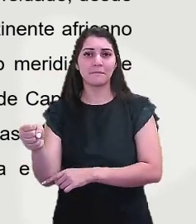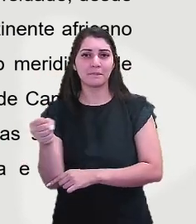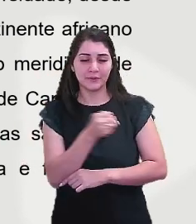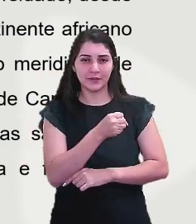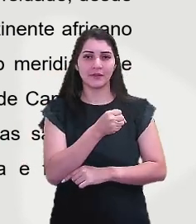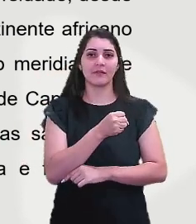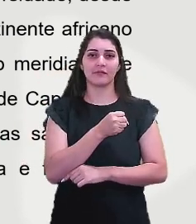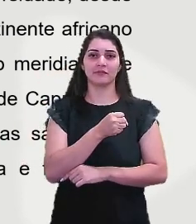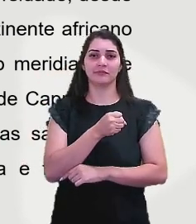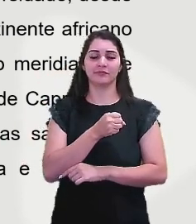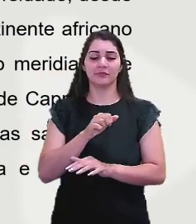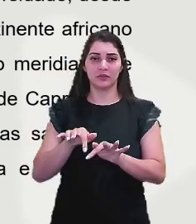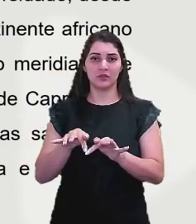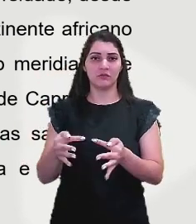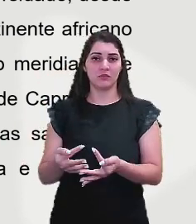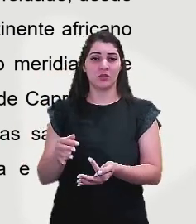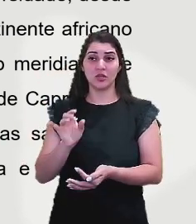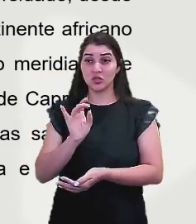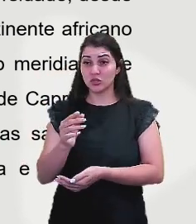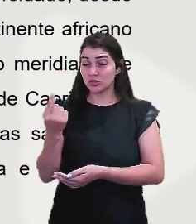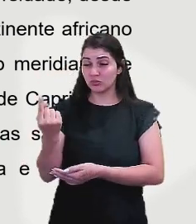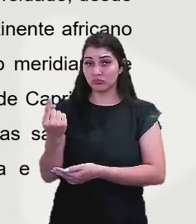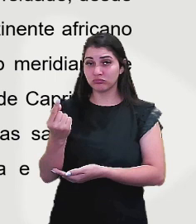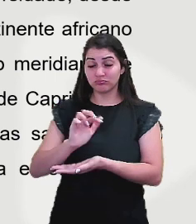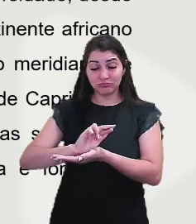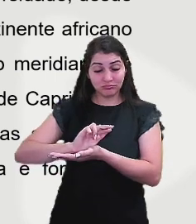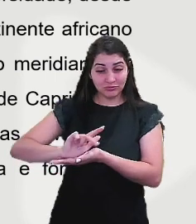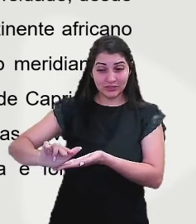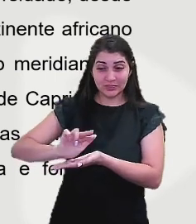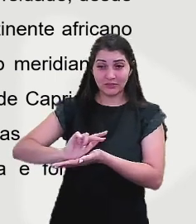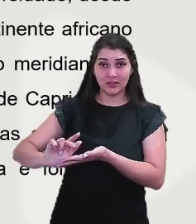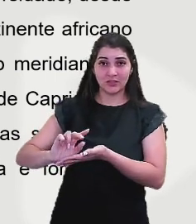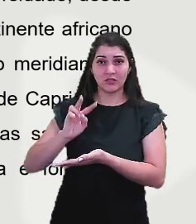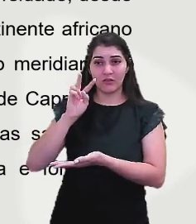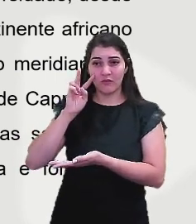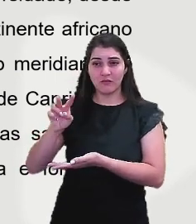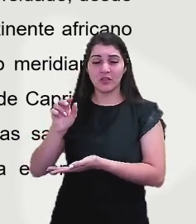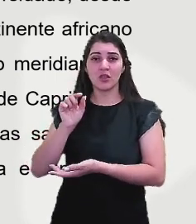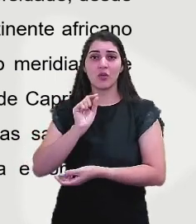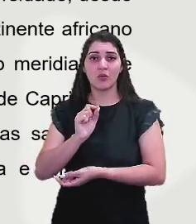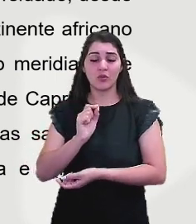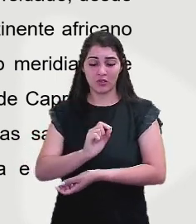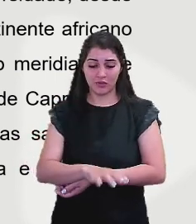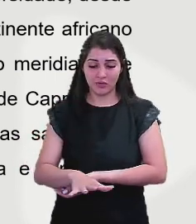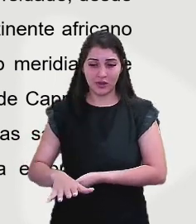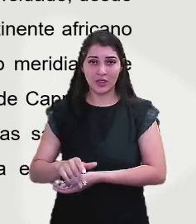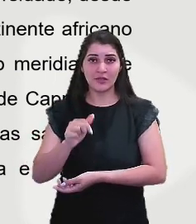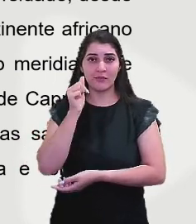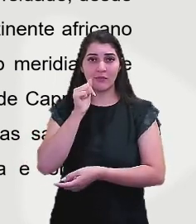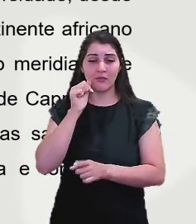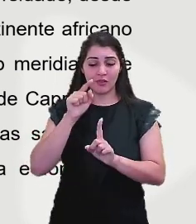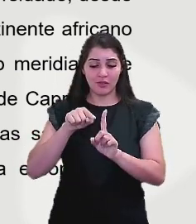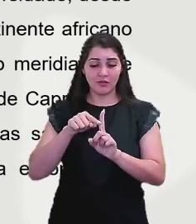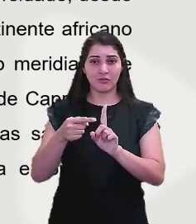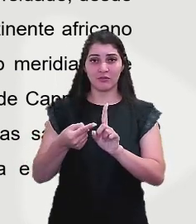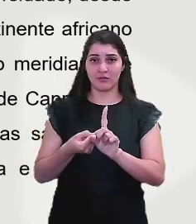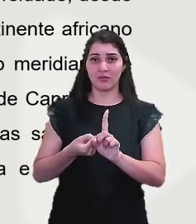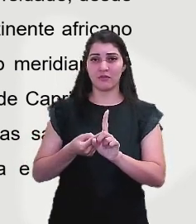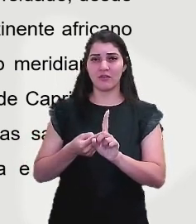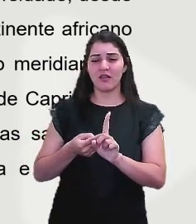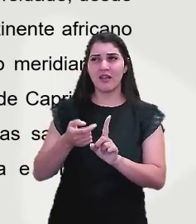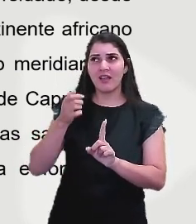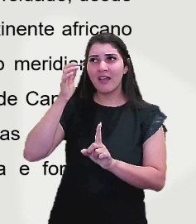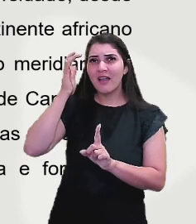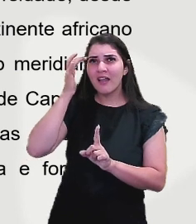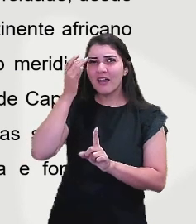sua família. Não só era um, era várias. Se viam crianças, viam mulheres grávidas. Vocês acham que o